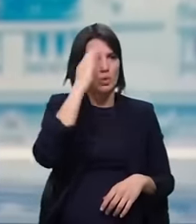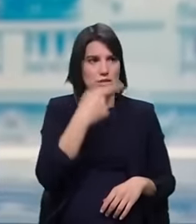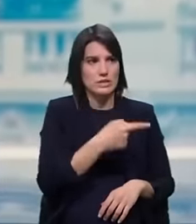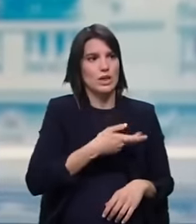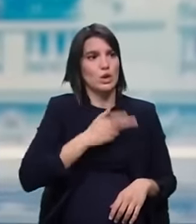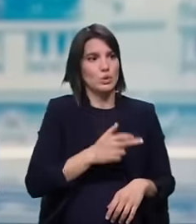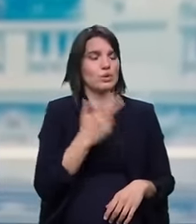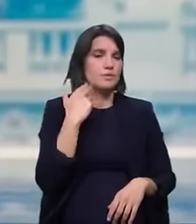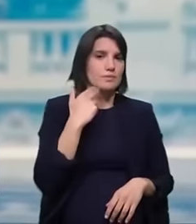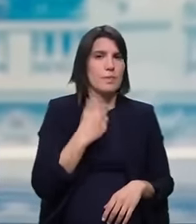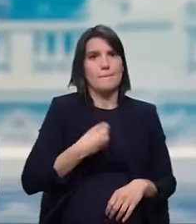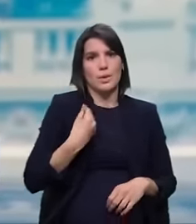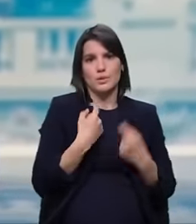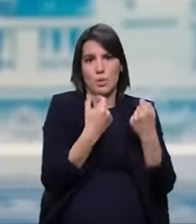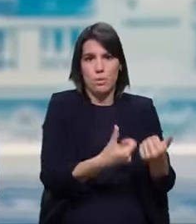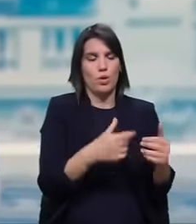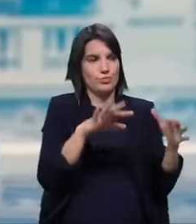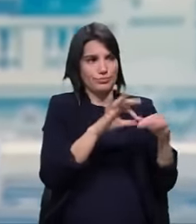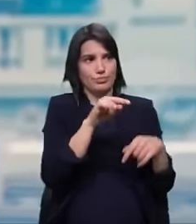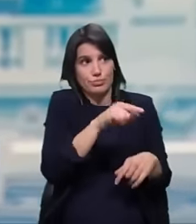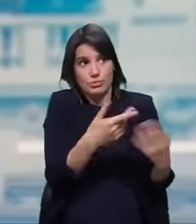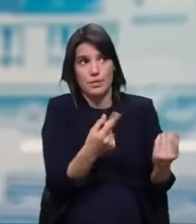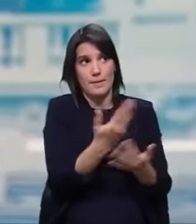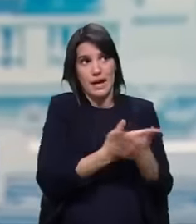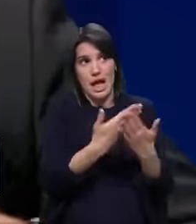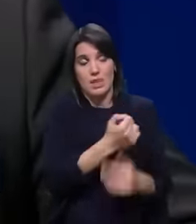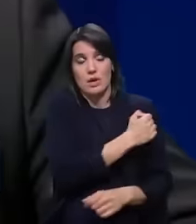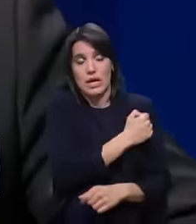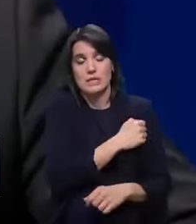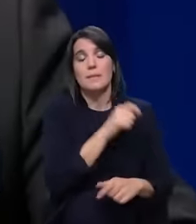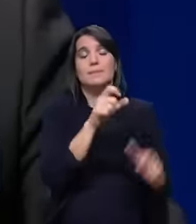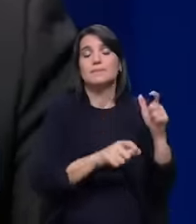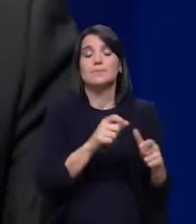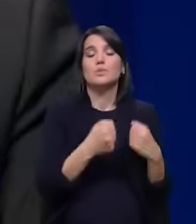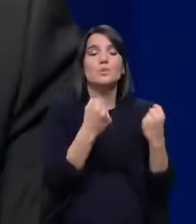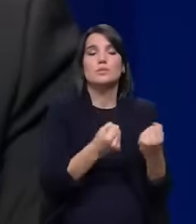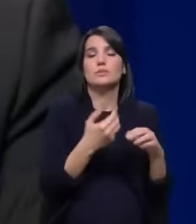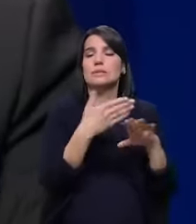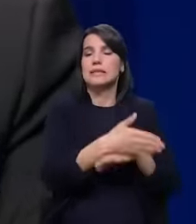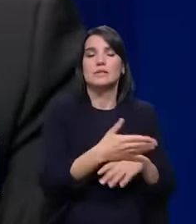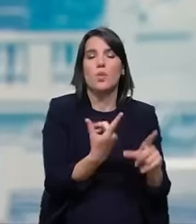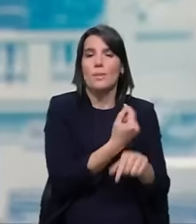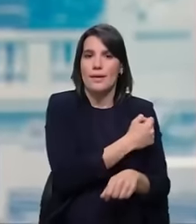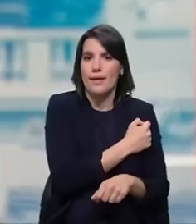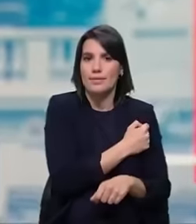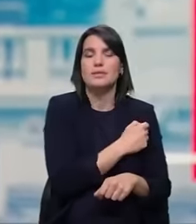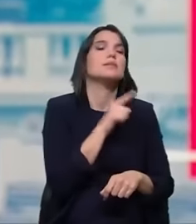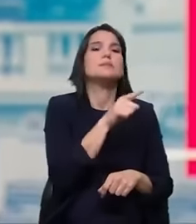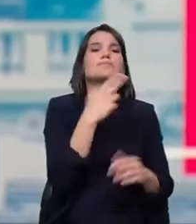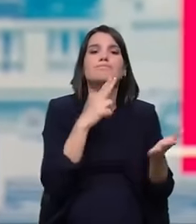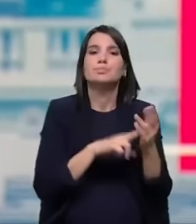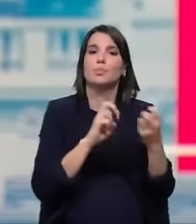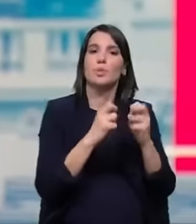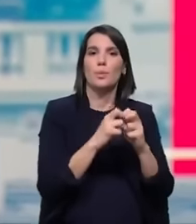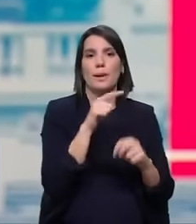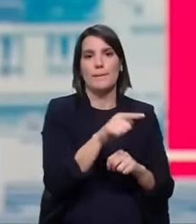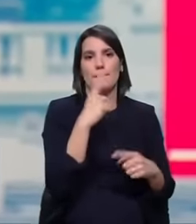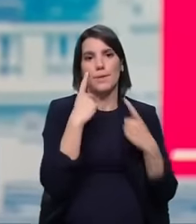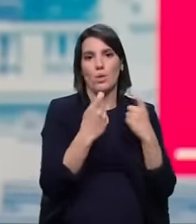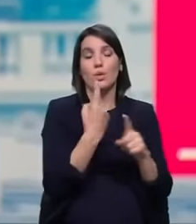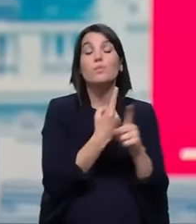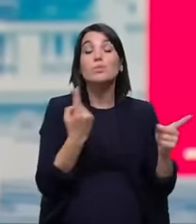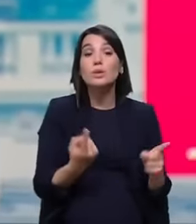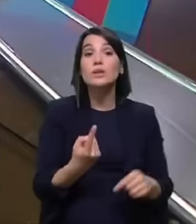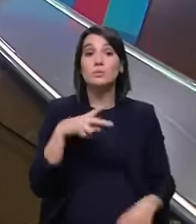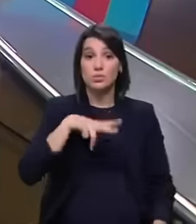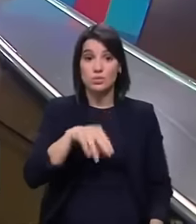Dr. André Ventura tem pouca preocupação sobre o mercado da habitação e sobre as pessoas não conseguirem aceder à casa. E esse é o verdadeiro problema da procura. É que um